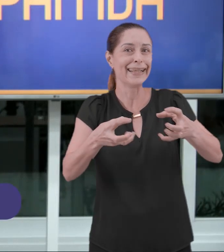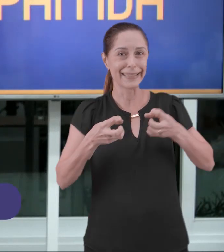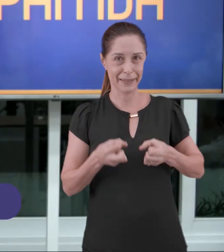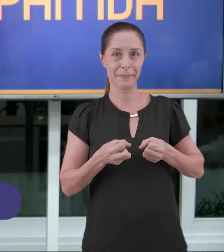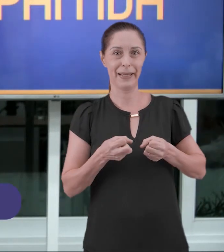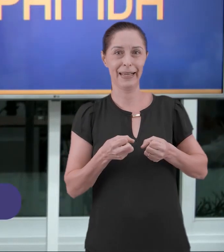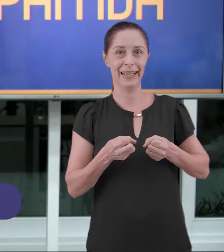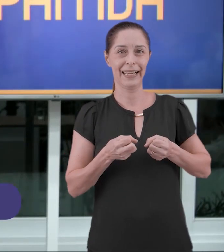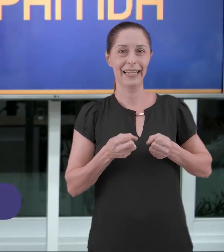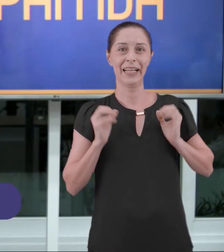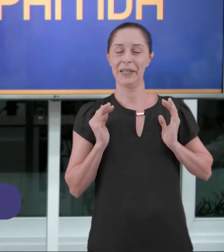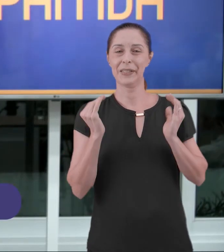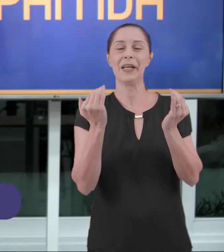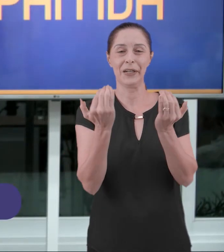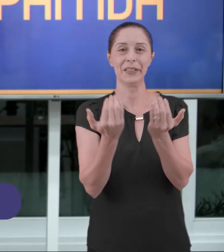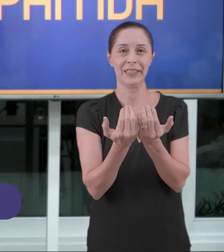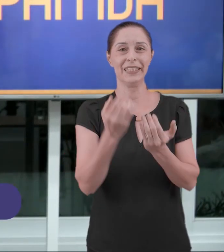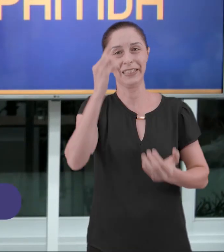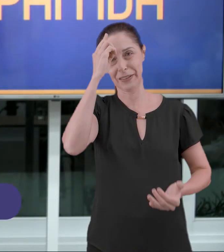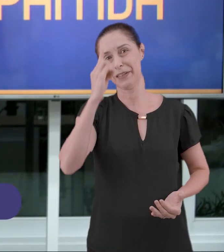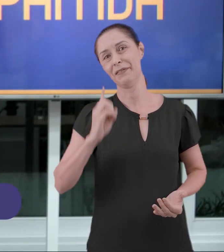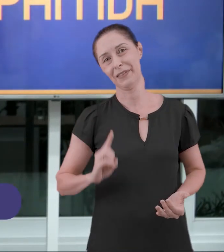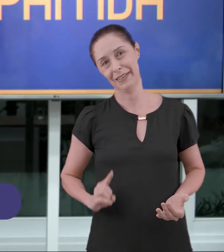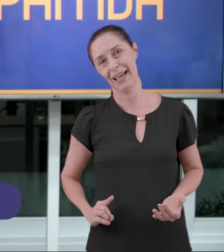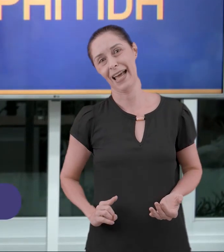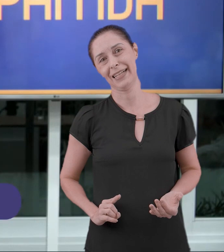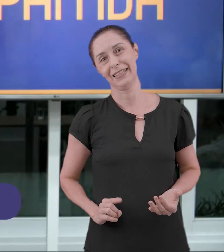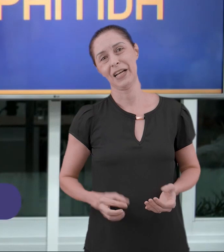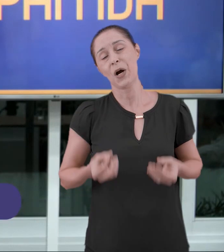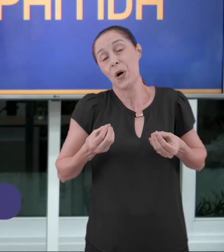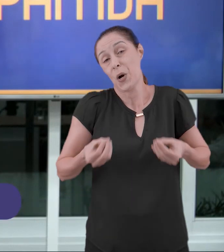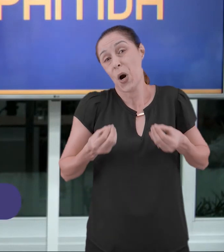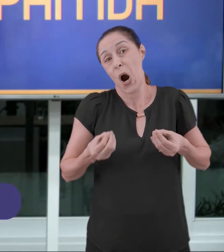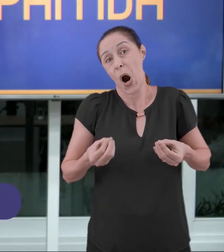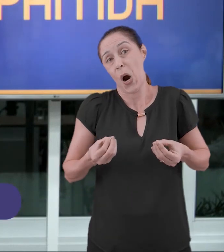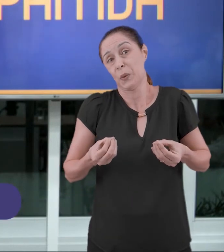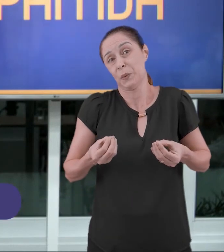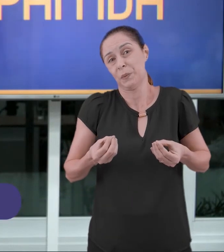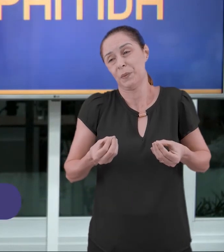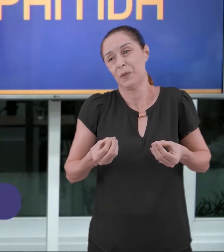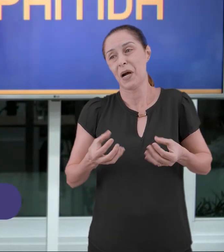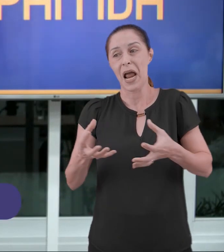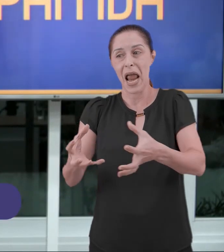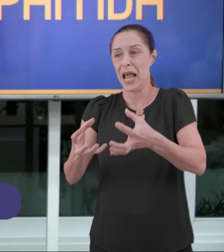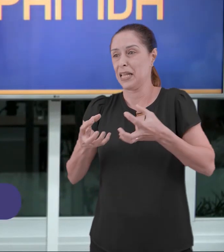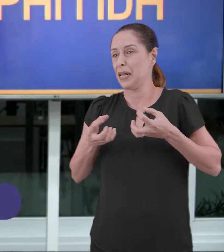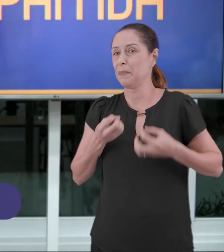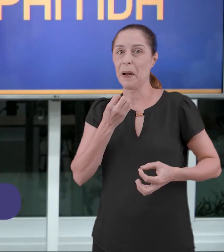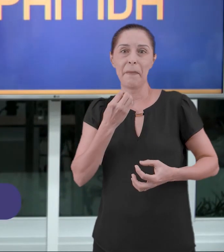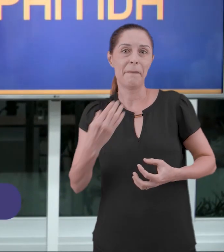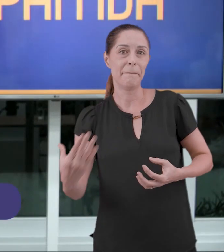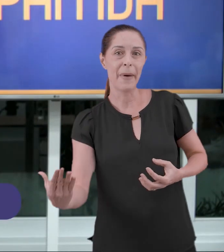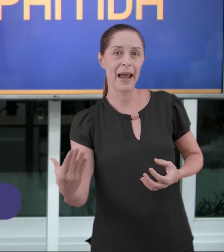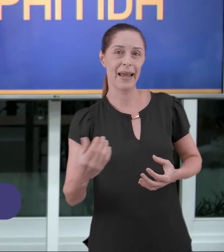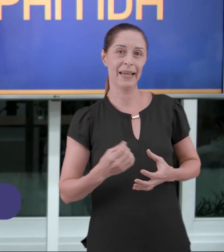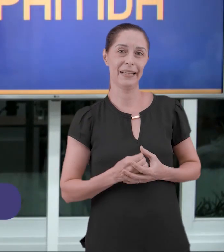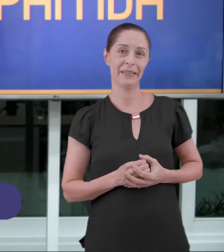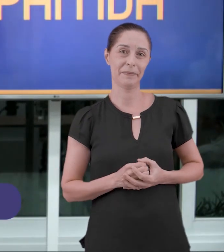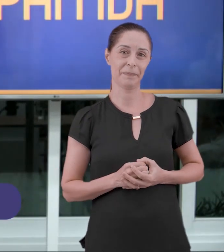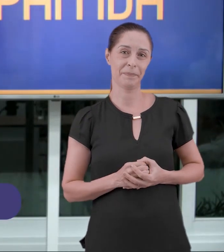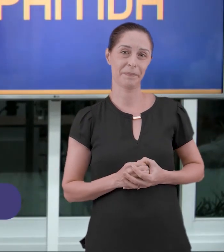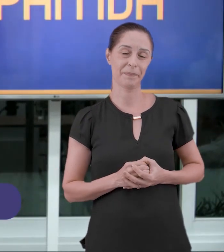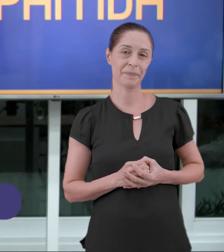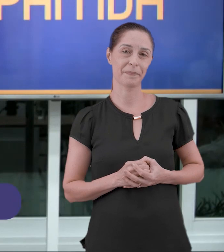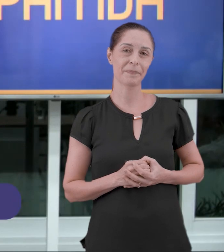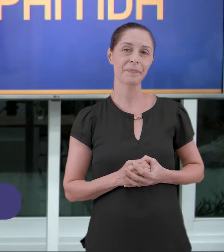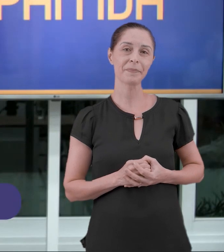falasse sobre esse comentário de ser bem recebido na igreja, assim como o pastor Arival também pode falar sobre